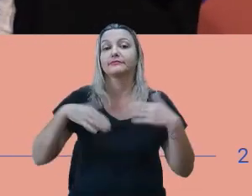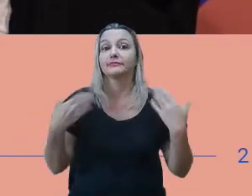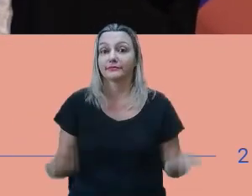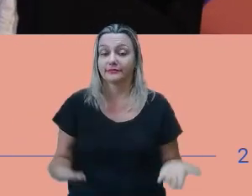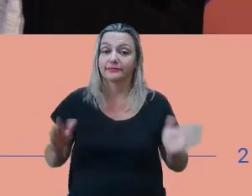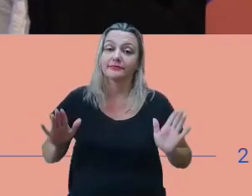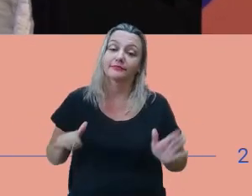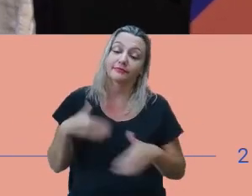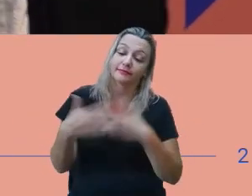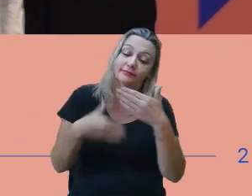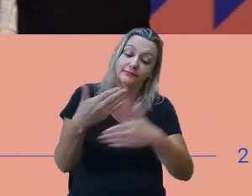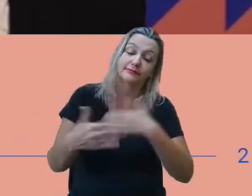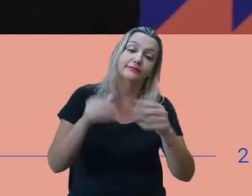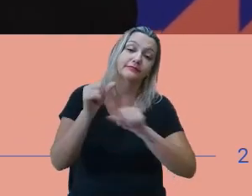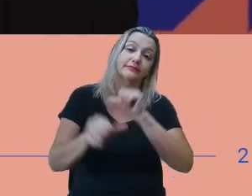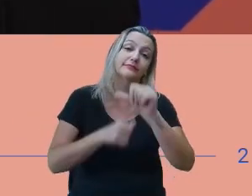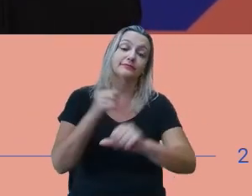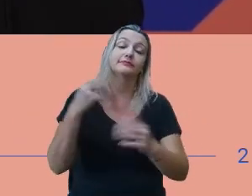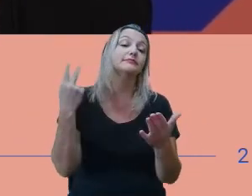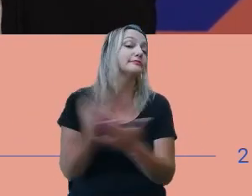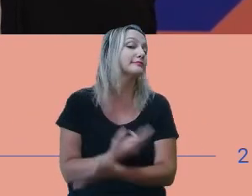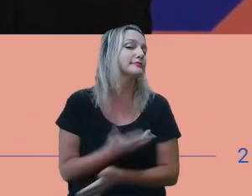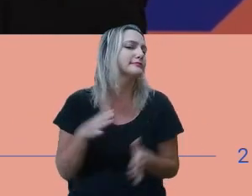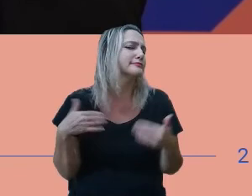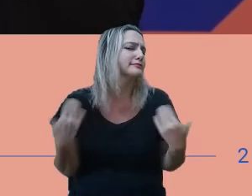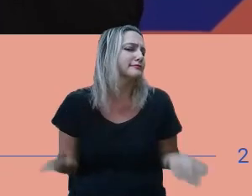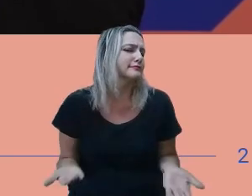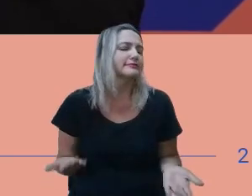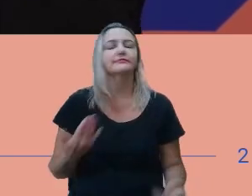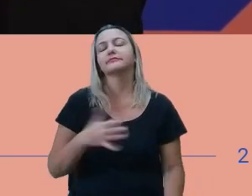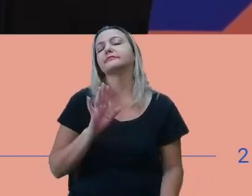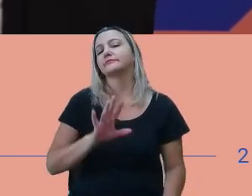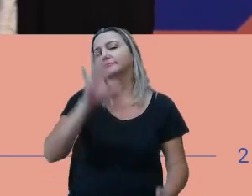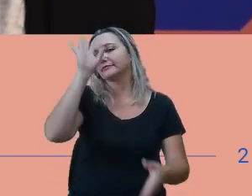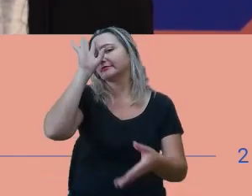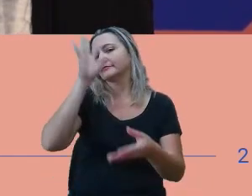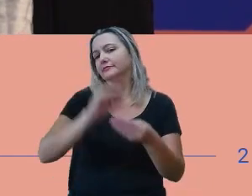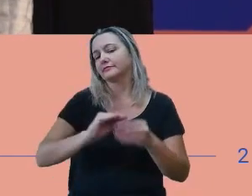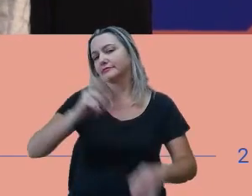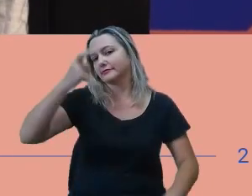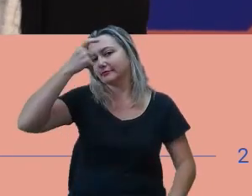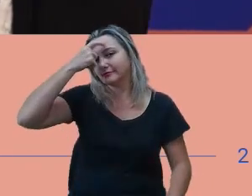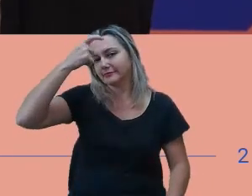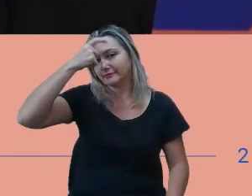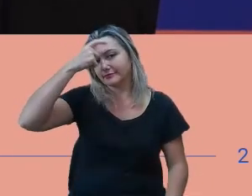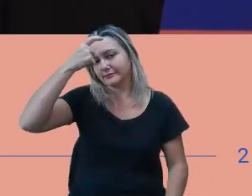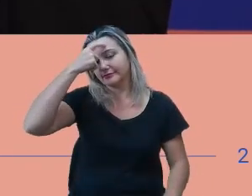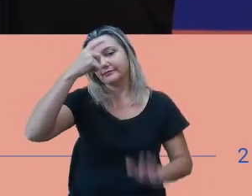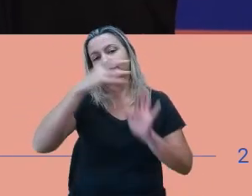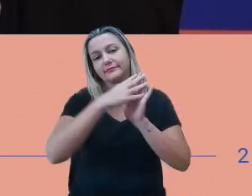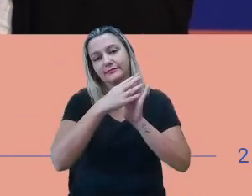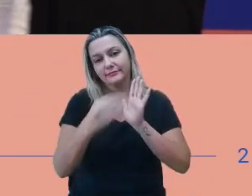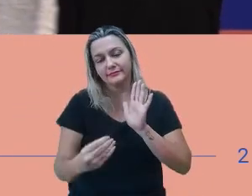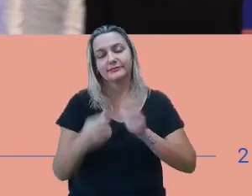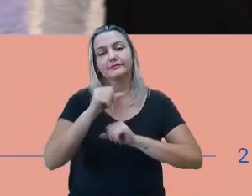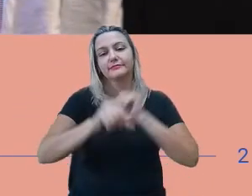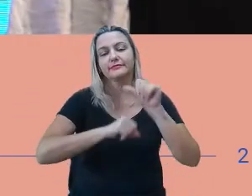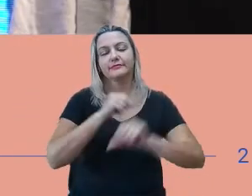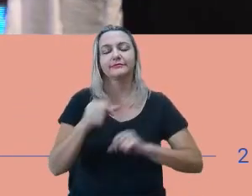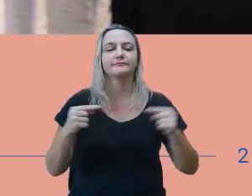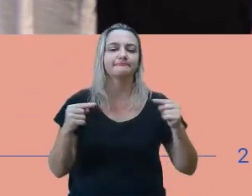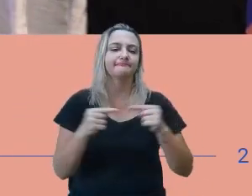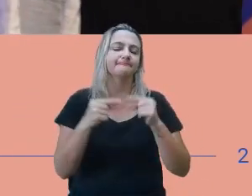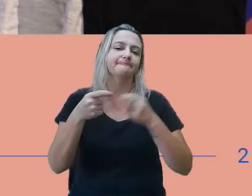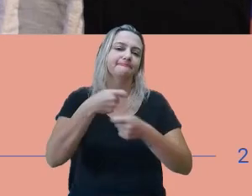de transição acontece quando a gente entende essa consciência de que o modelo restaurador faz sentido